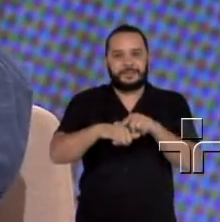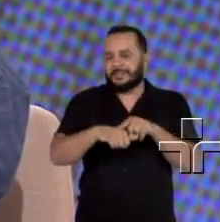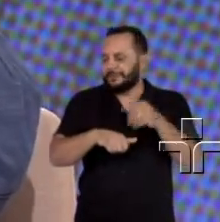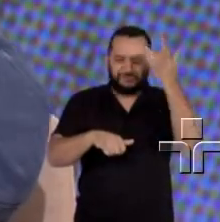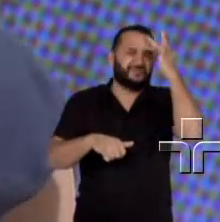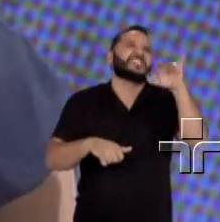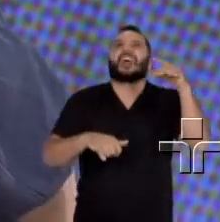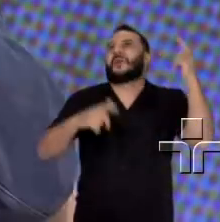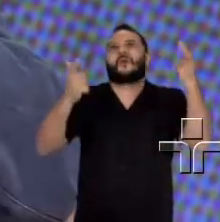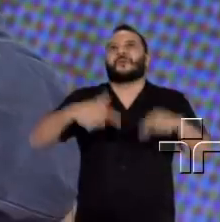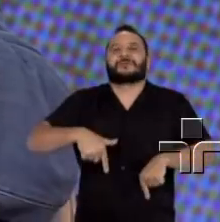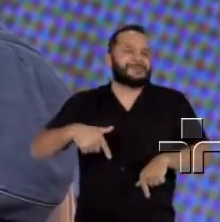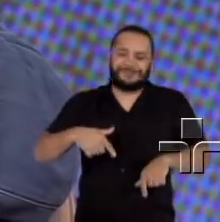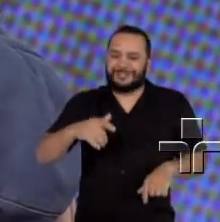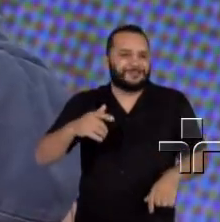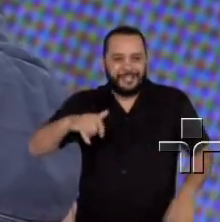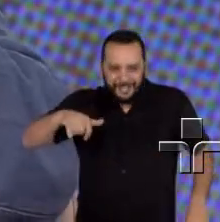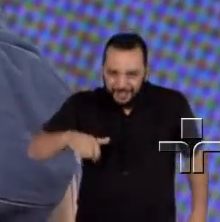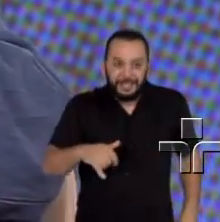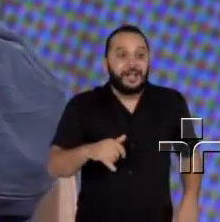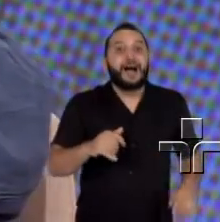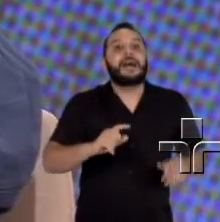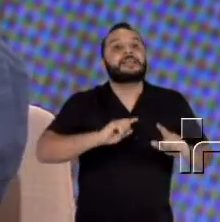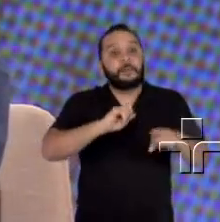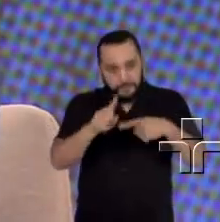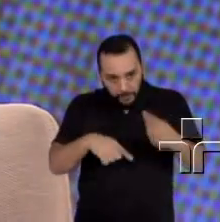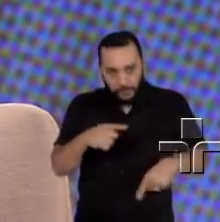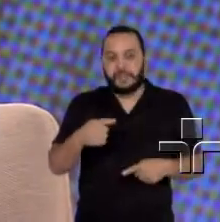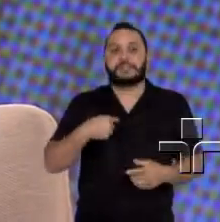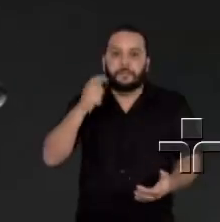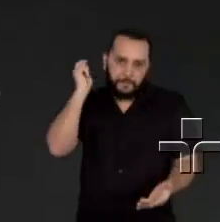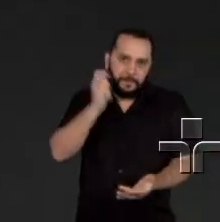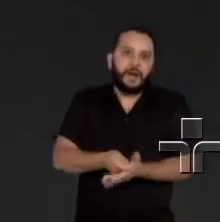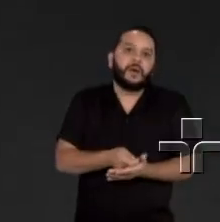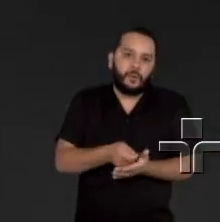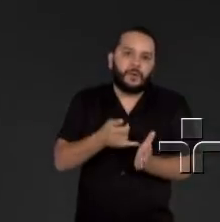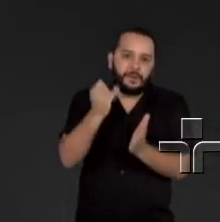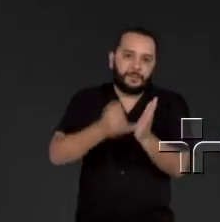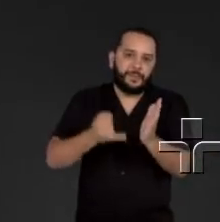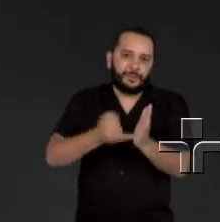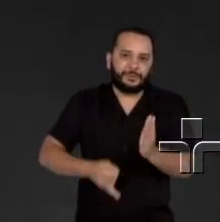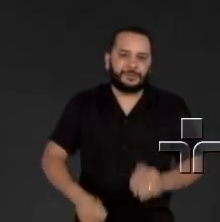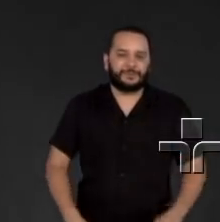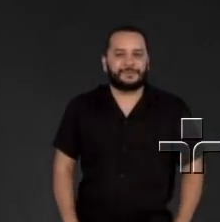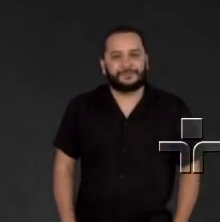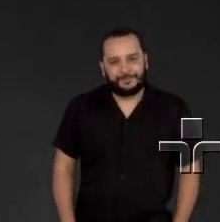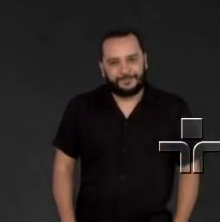onde, que a gente organizou em outra mala e pagou o imposto, a diferença.